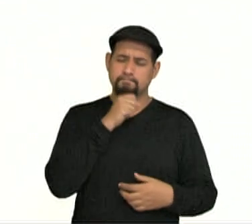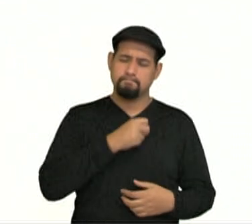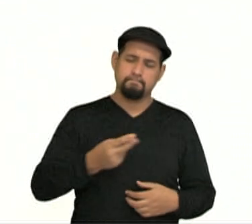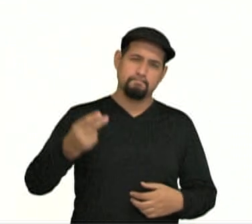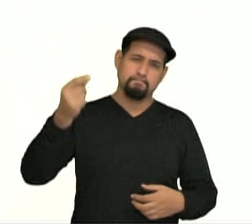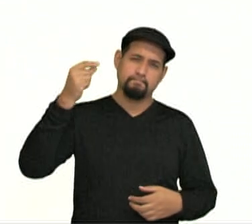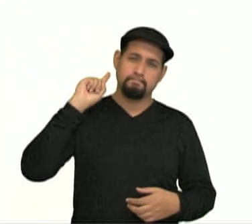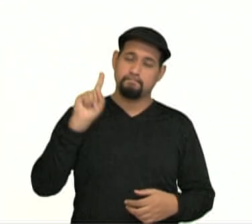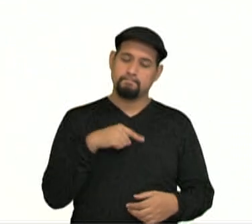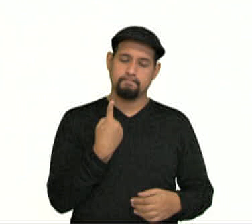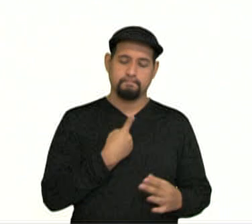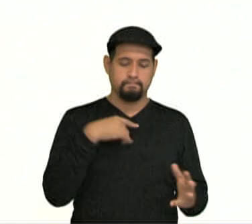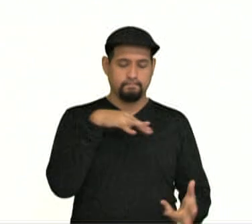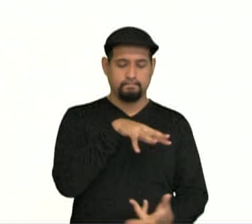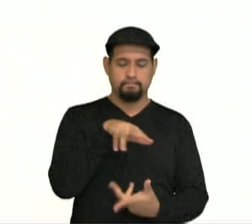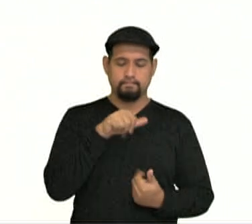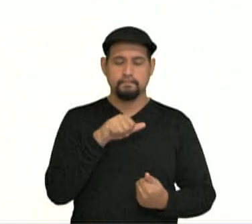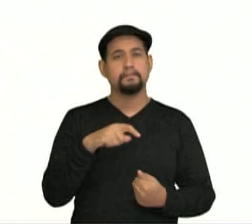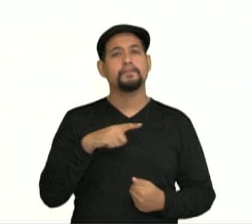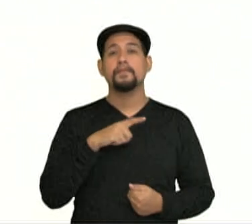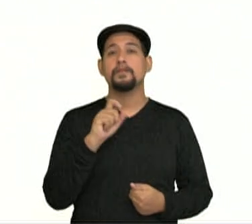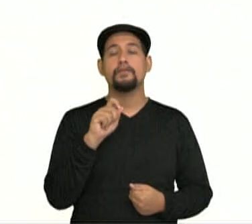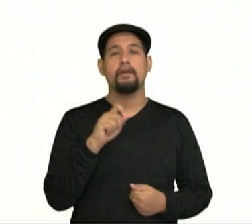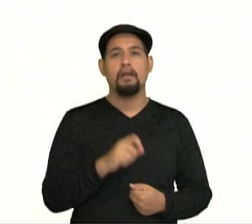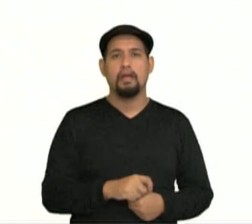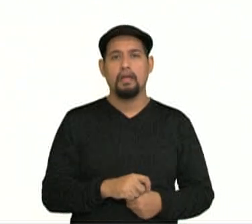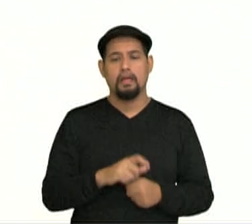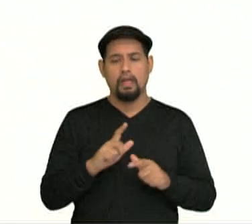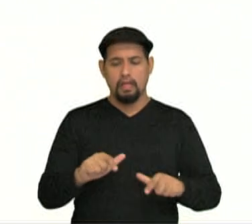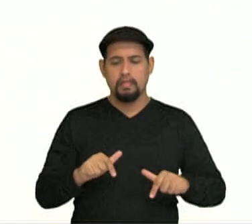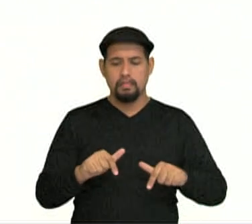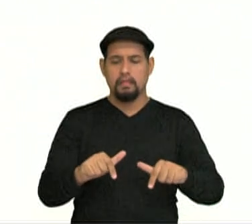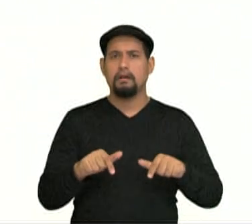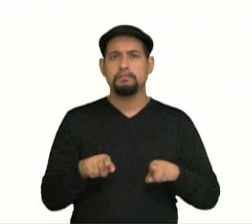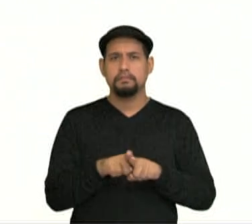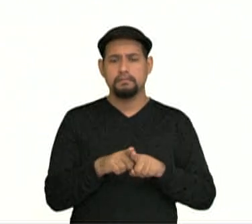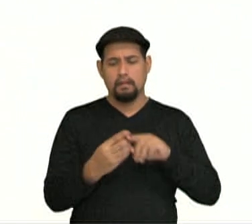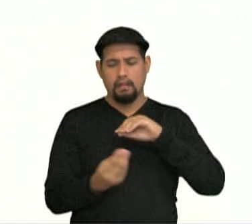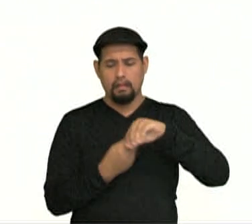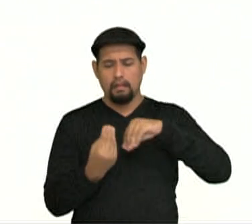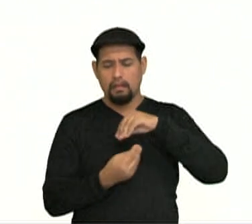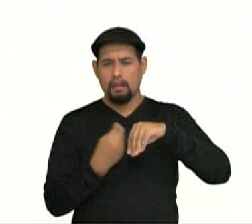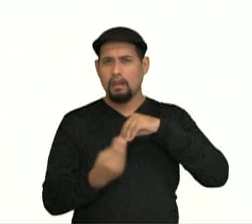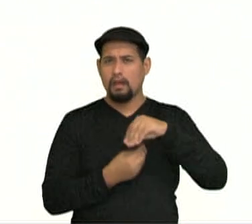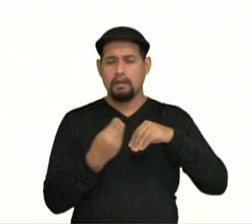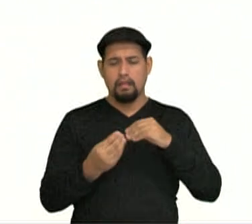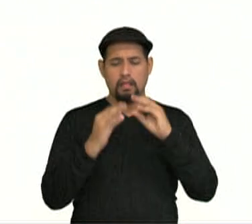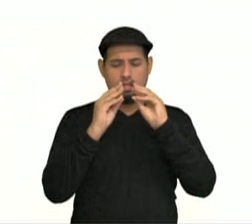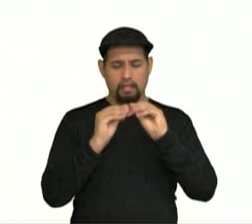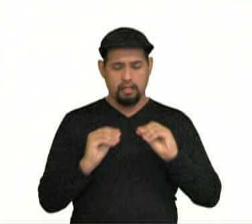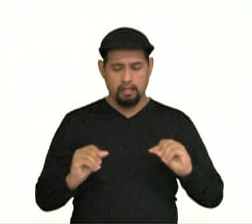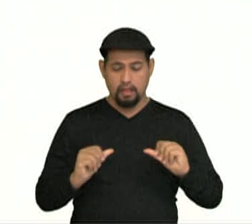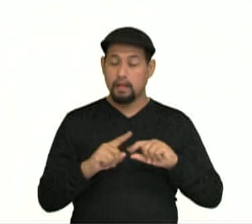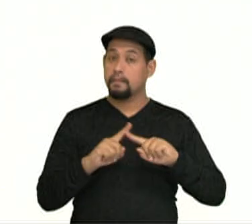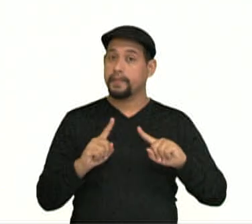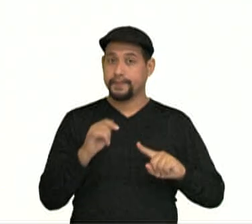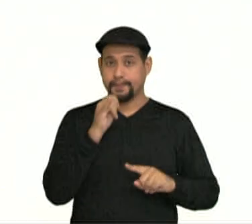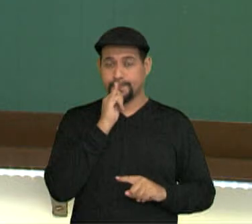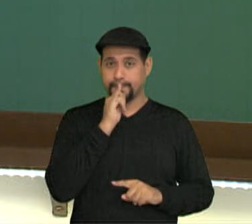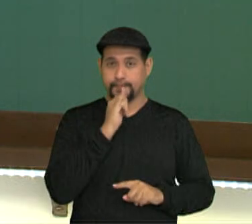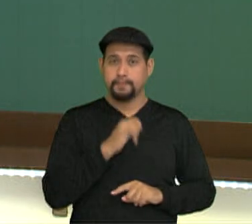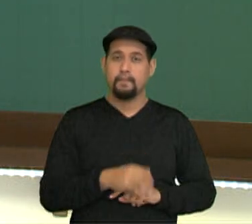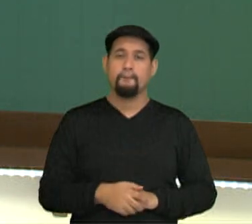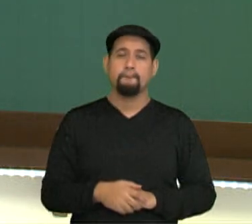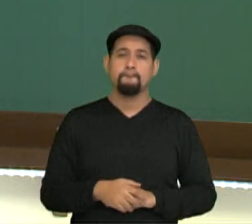nosso planeta, aquelas que sofreram as maiores ações do intemperismo e que foram desgastadas. As